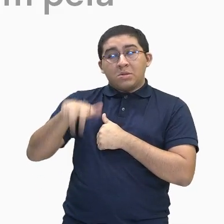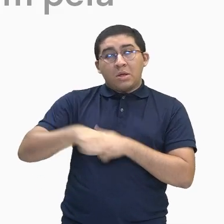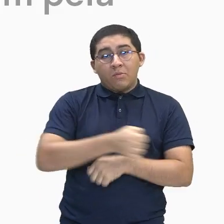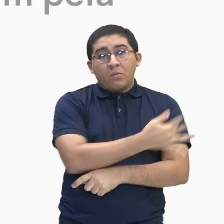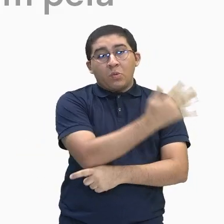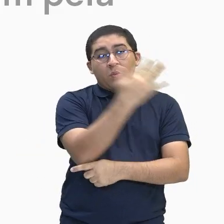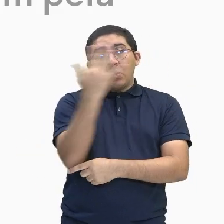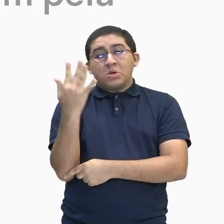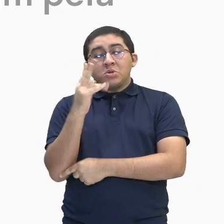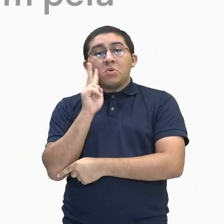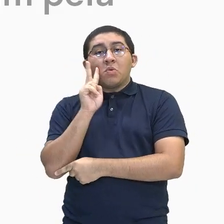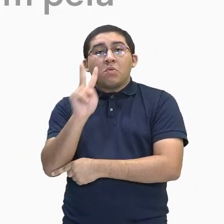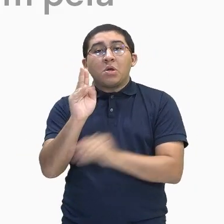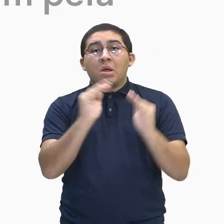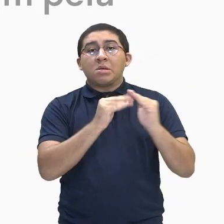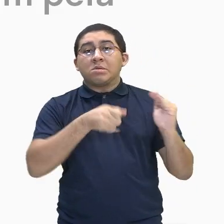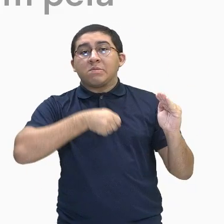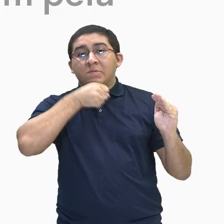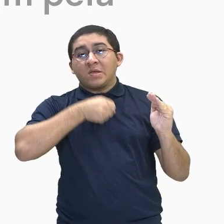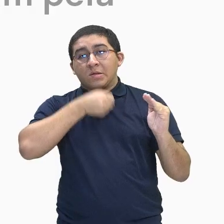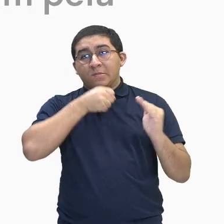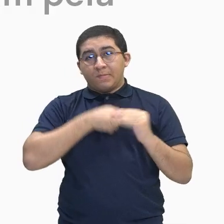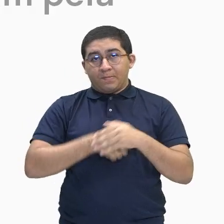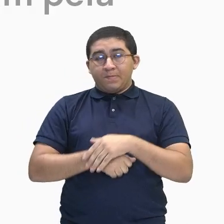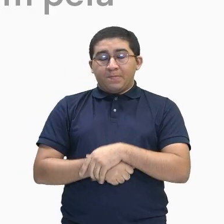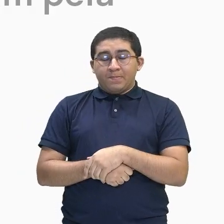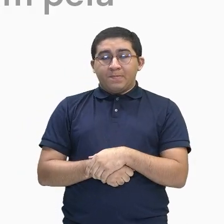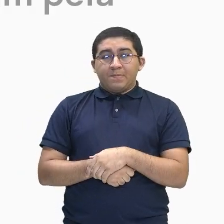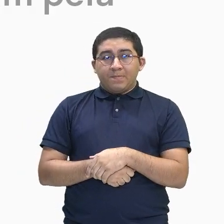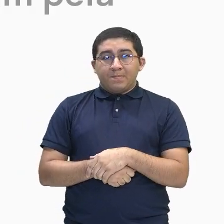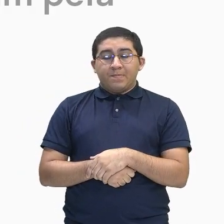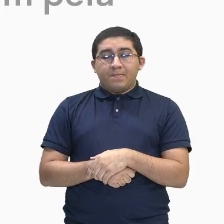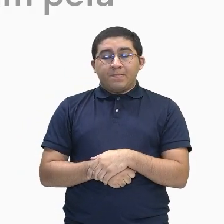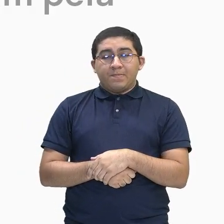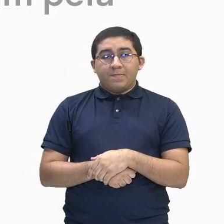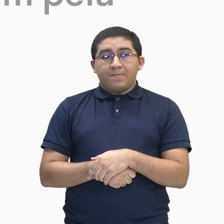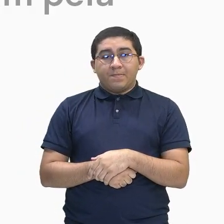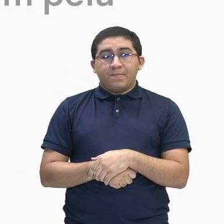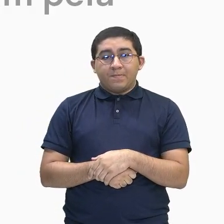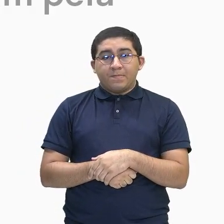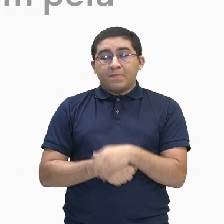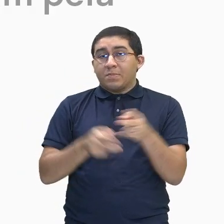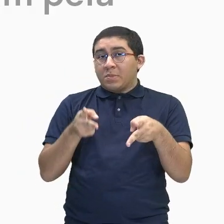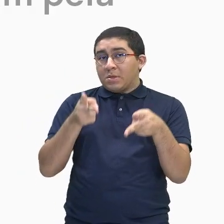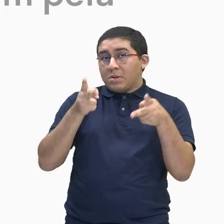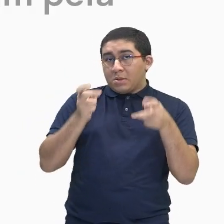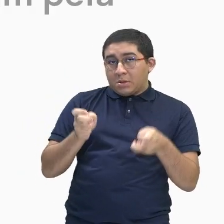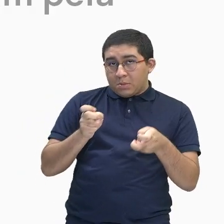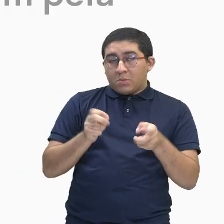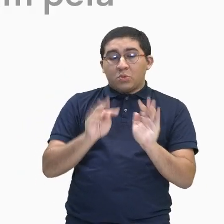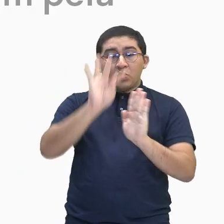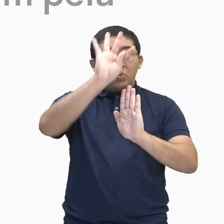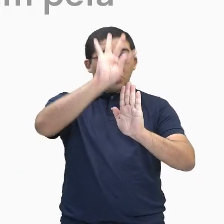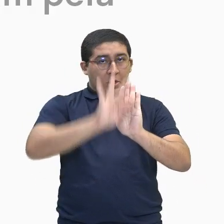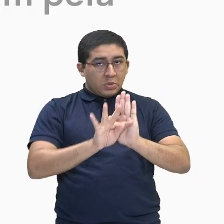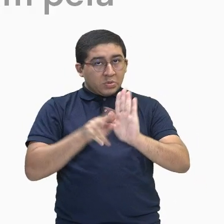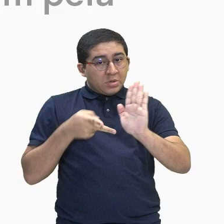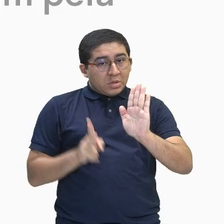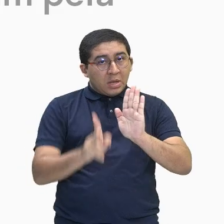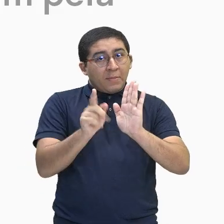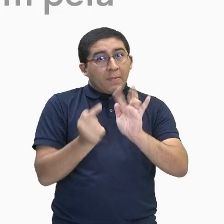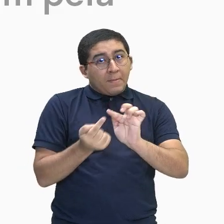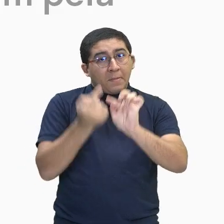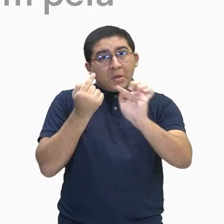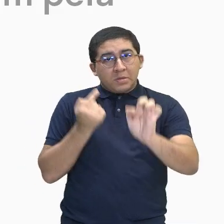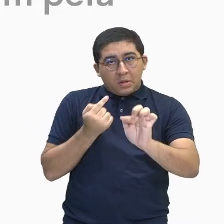pela floresta quando viram uma casa bem velha ali, né? Vejam que eu estou trabalhando aqui. Observe na